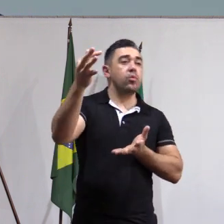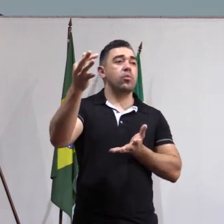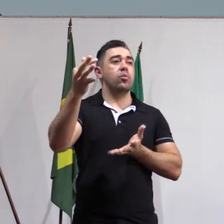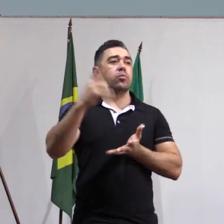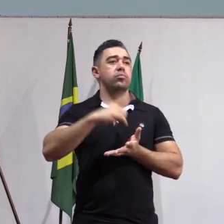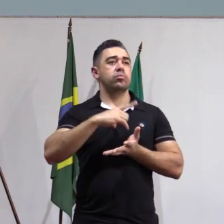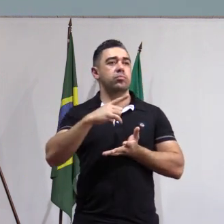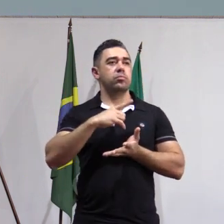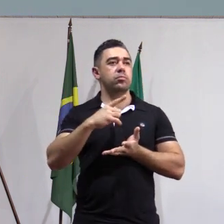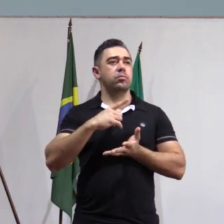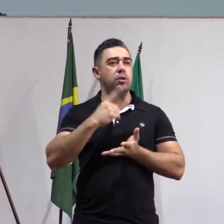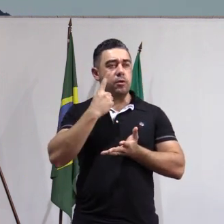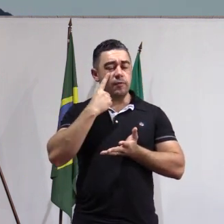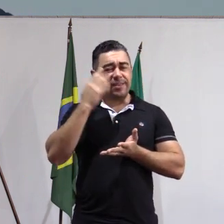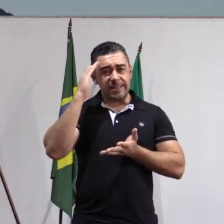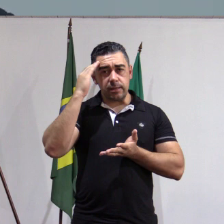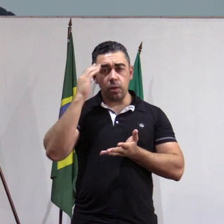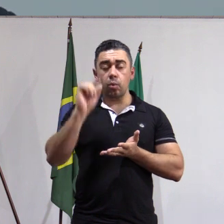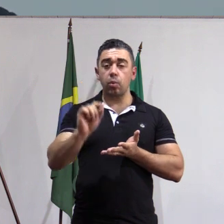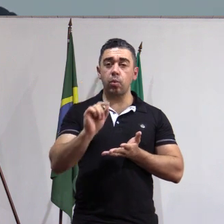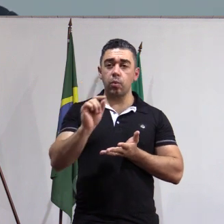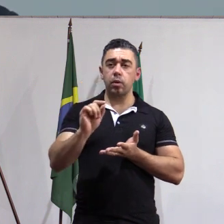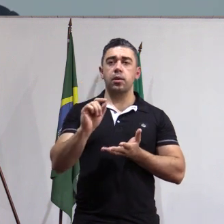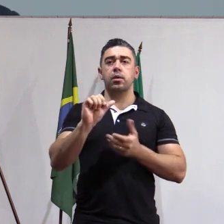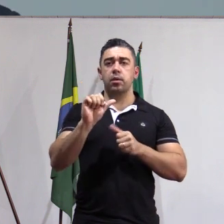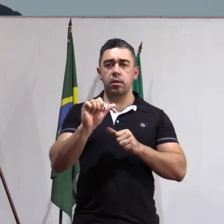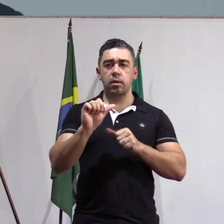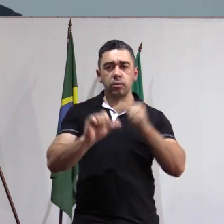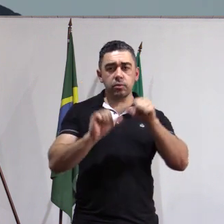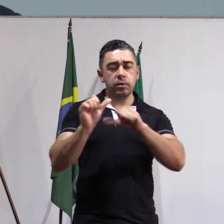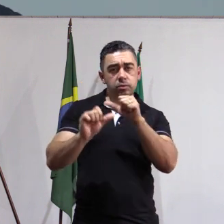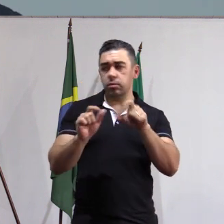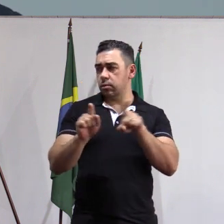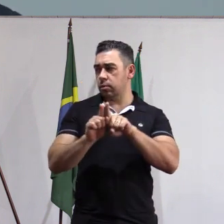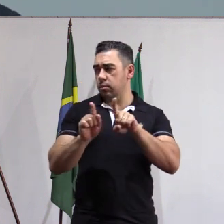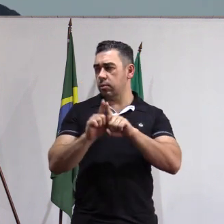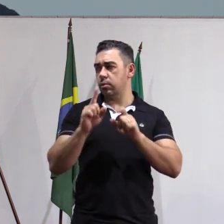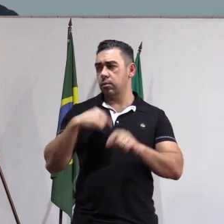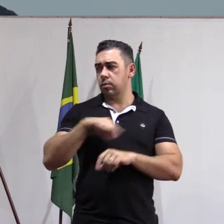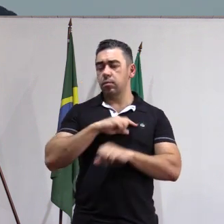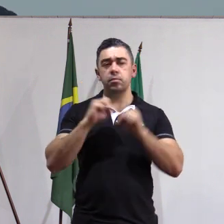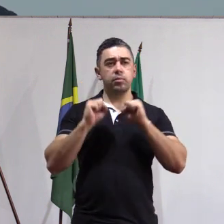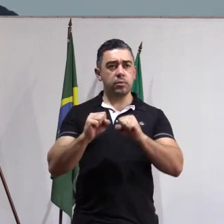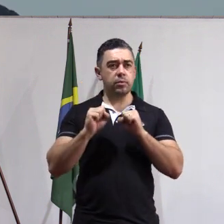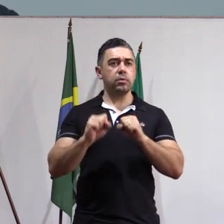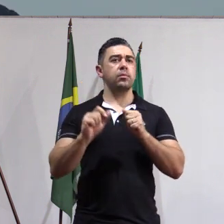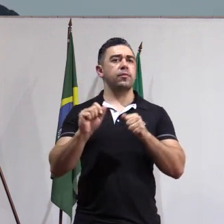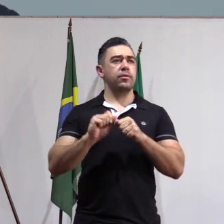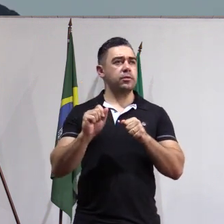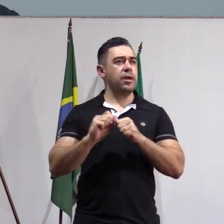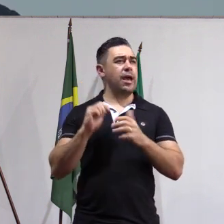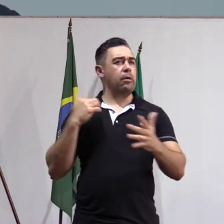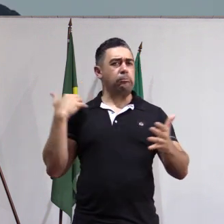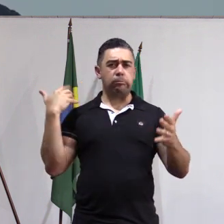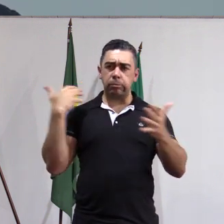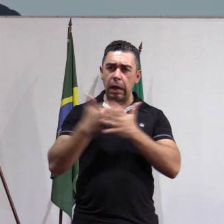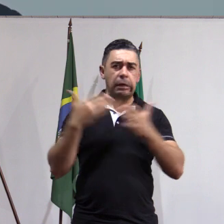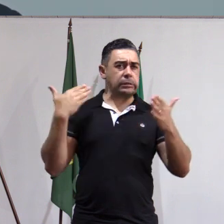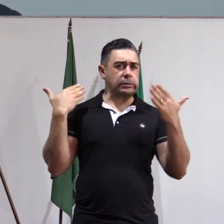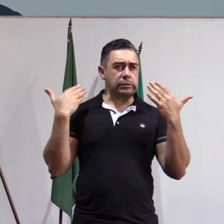se leve em consideração essas alternativas e que possamos discutir a exaustão até